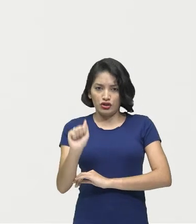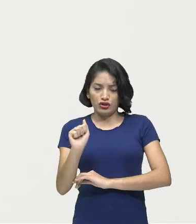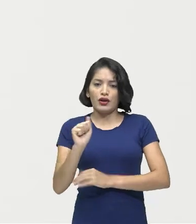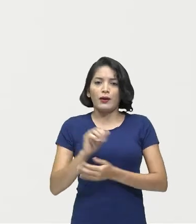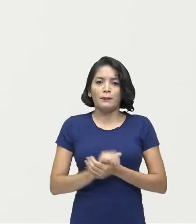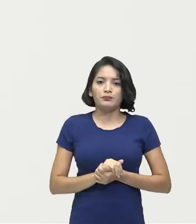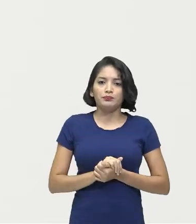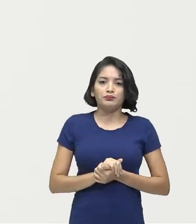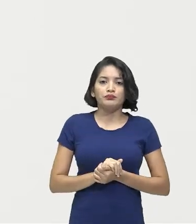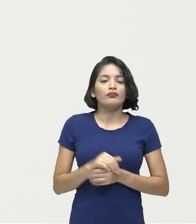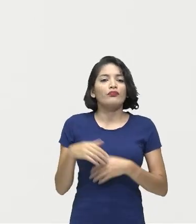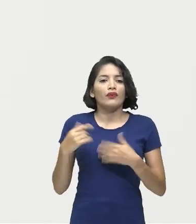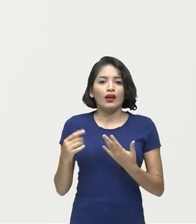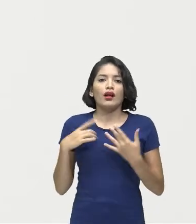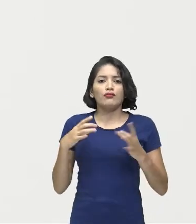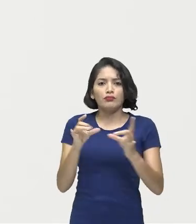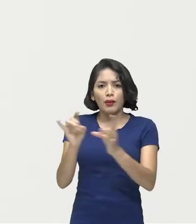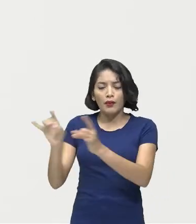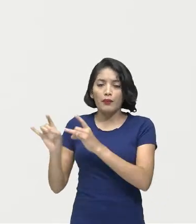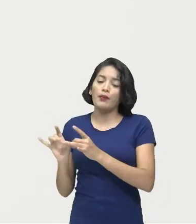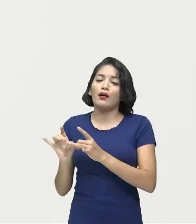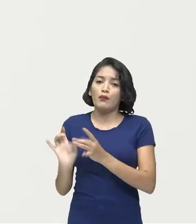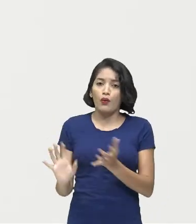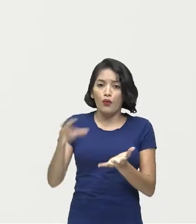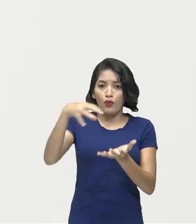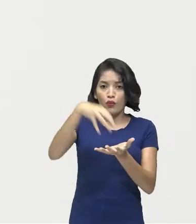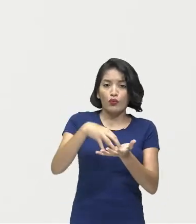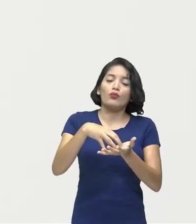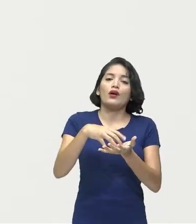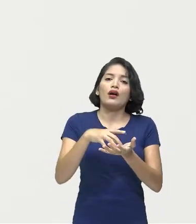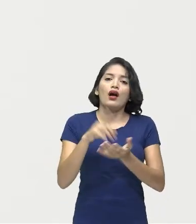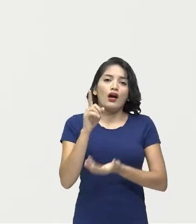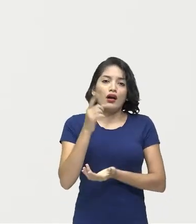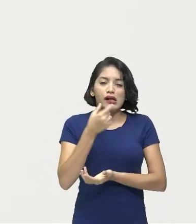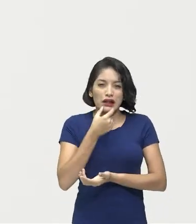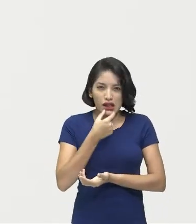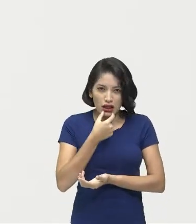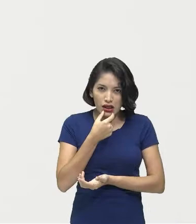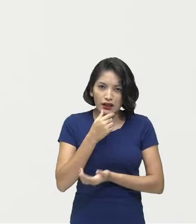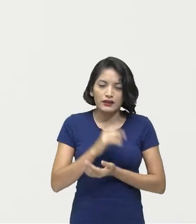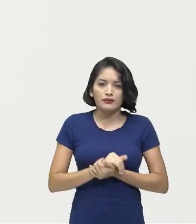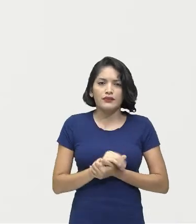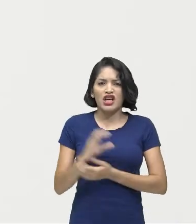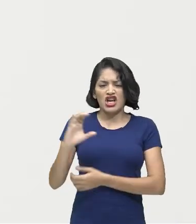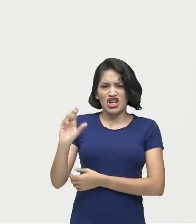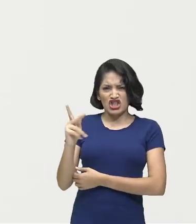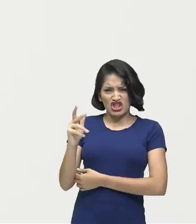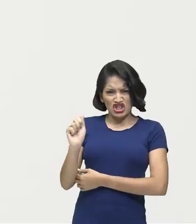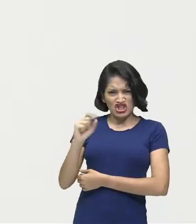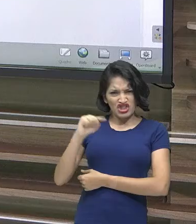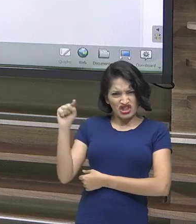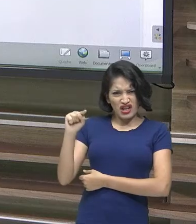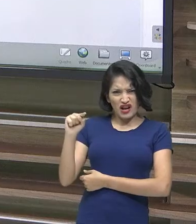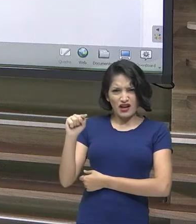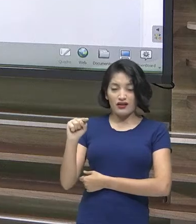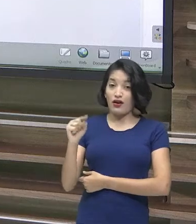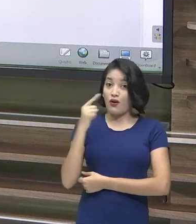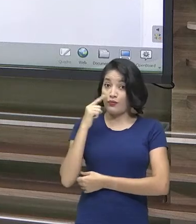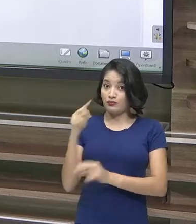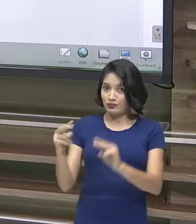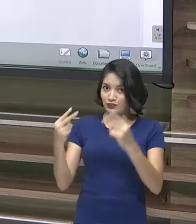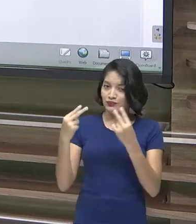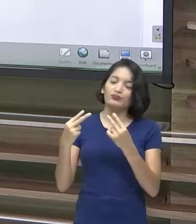de chá para uma companhia comercial inglesa. Tá, chá, qual era a situação com o chá? Voltem aqui para a